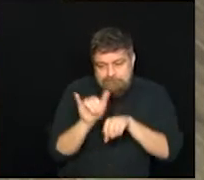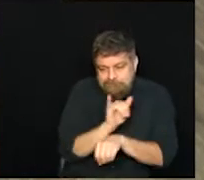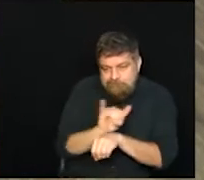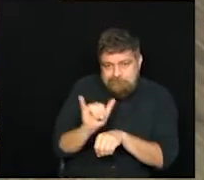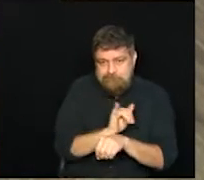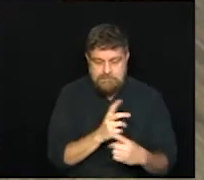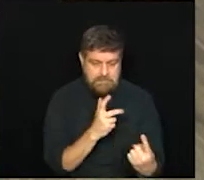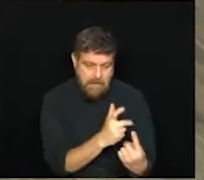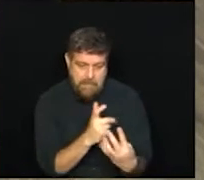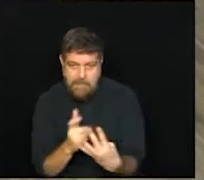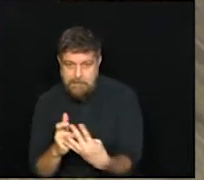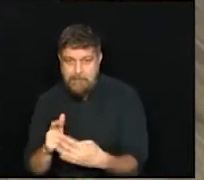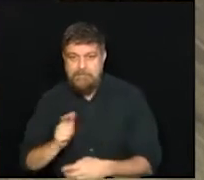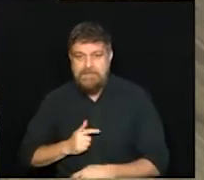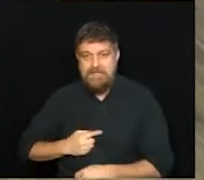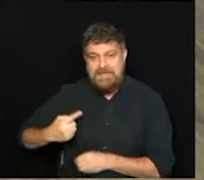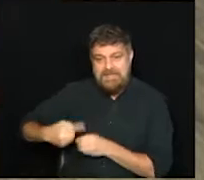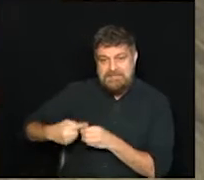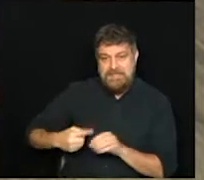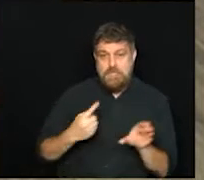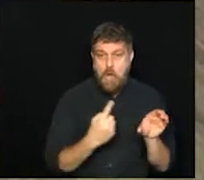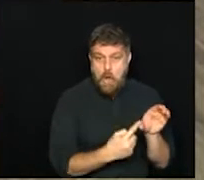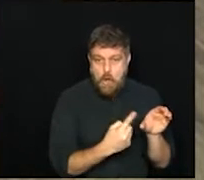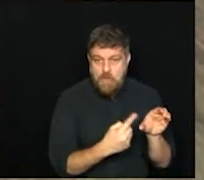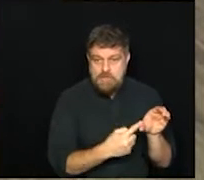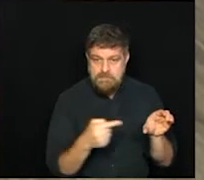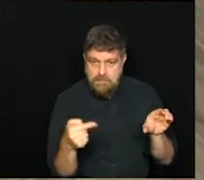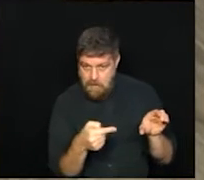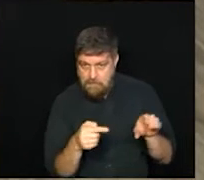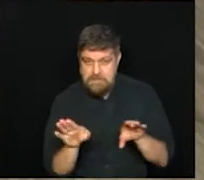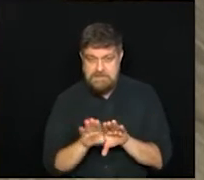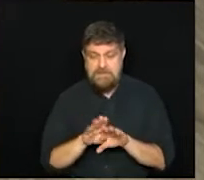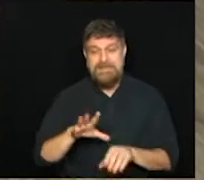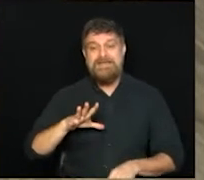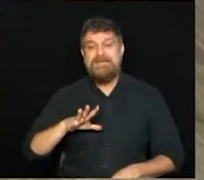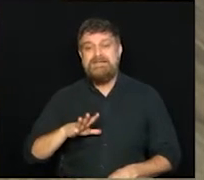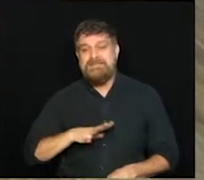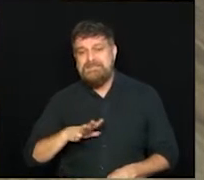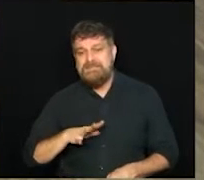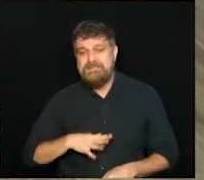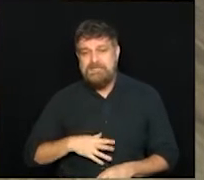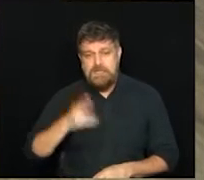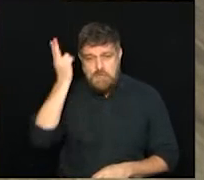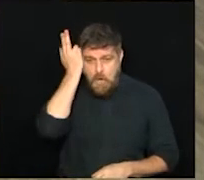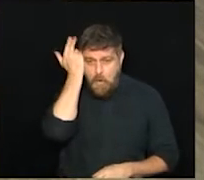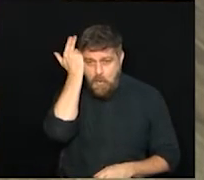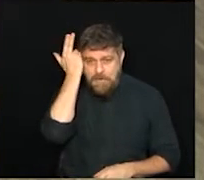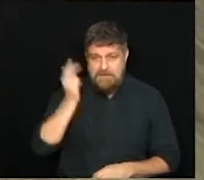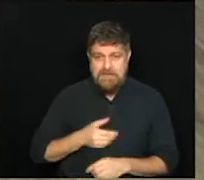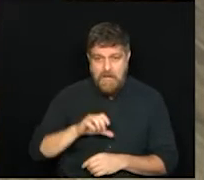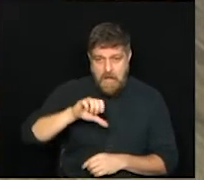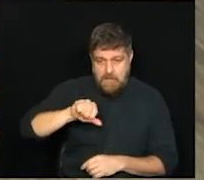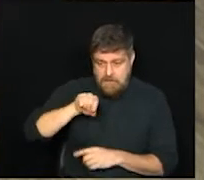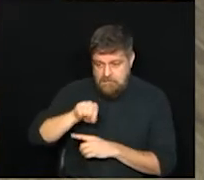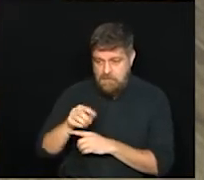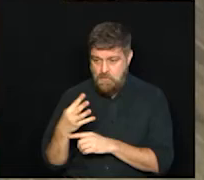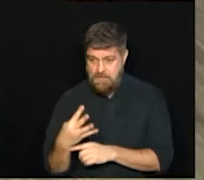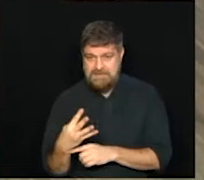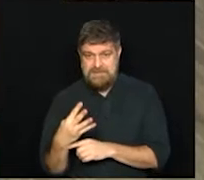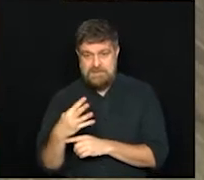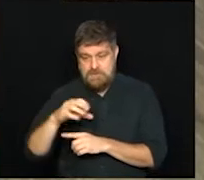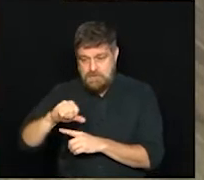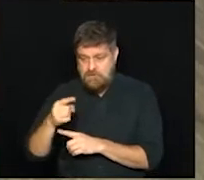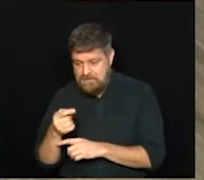temos ainda as cidades de Cosmópolis, temos também Engenheiro Coelho, com